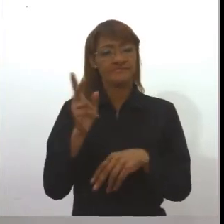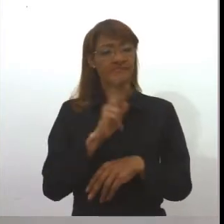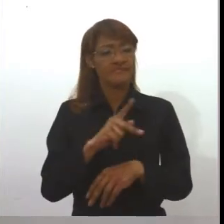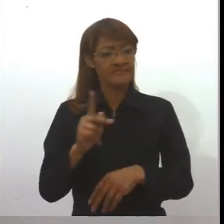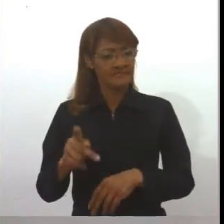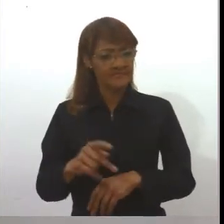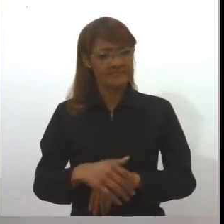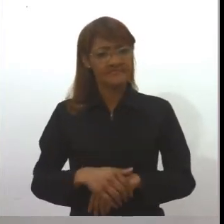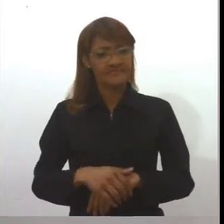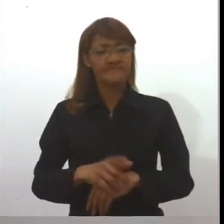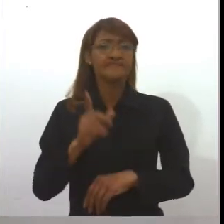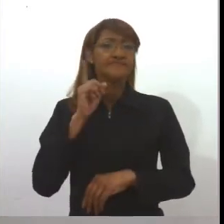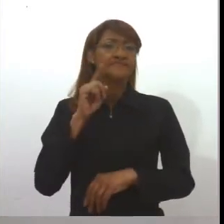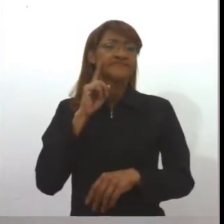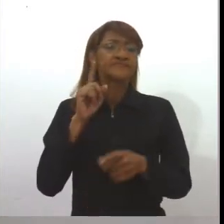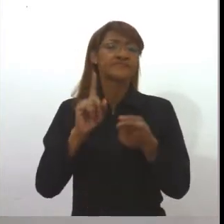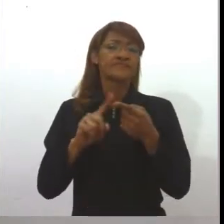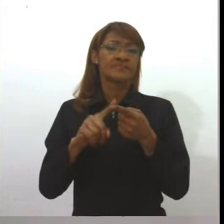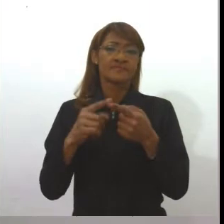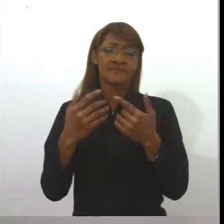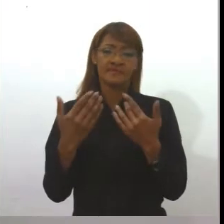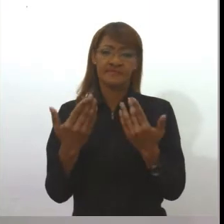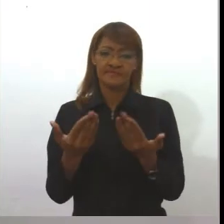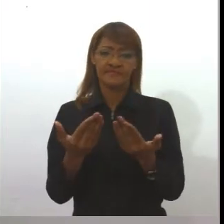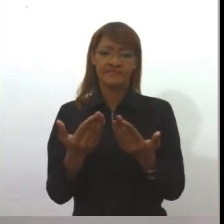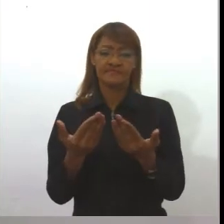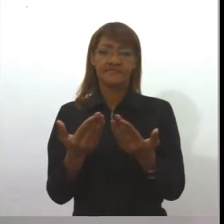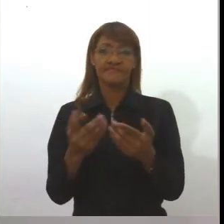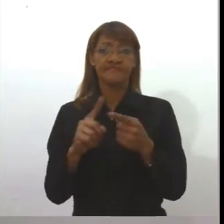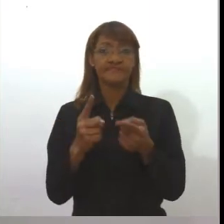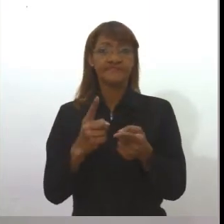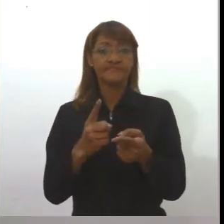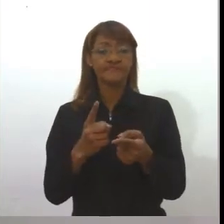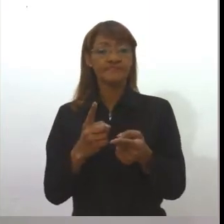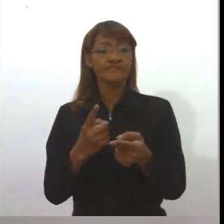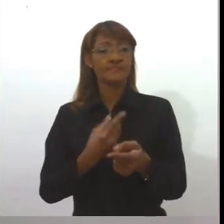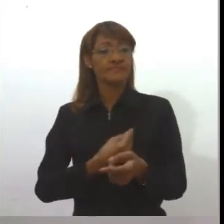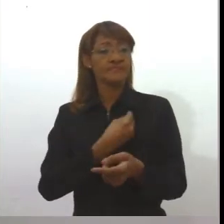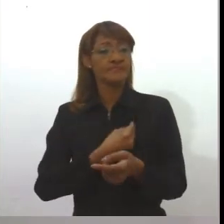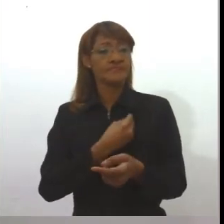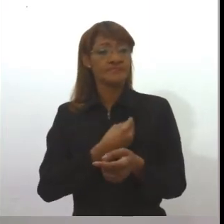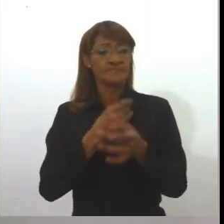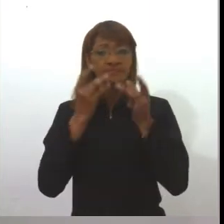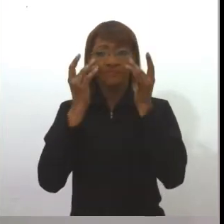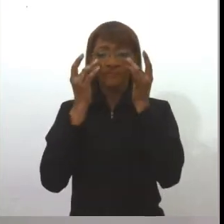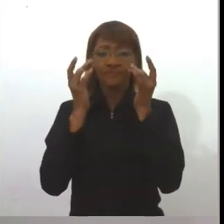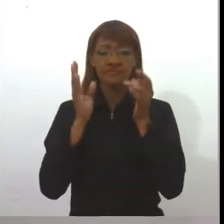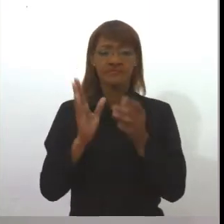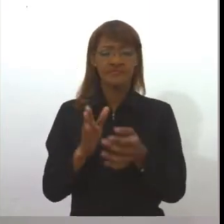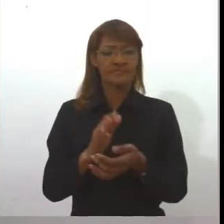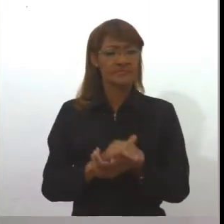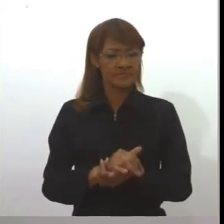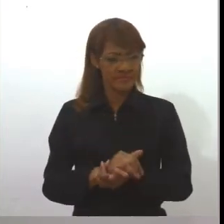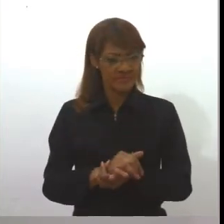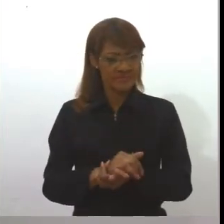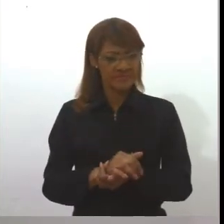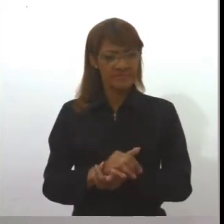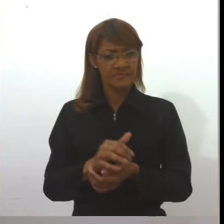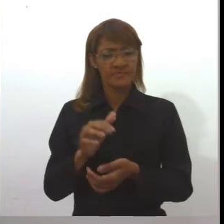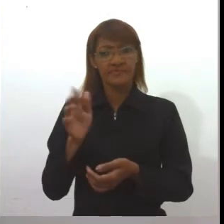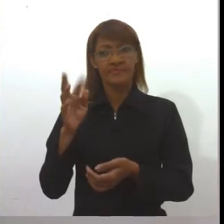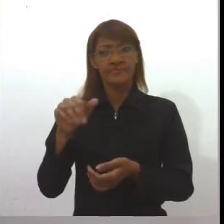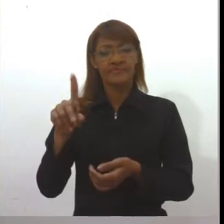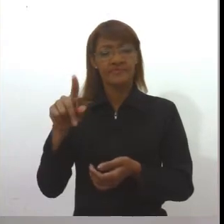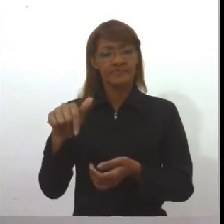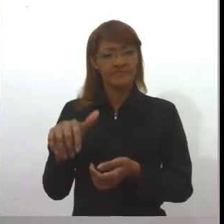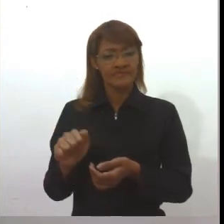vai estar nos Estados Unidos transmitindo para a gente, mas de forma presencial nós teremos a oficina de arquitetura de software com a engenheira da Google e de previsão de riscos com a